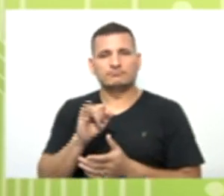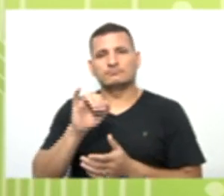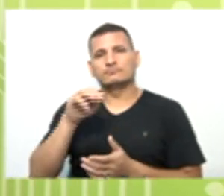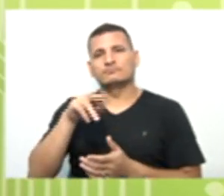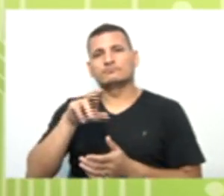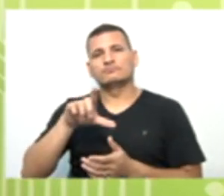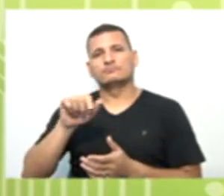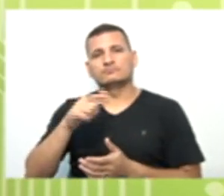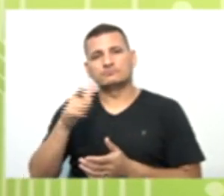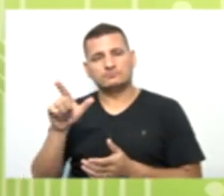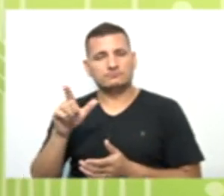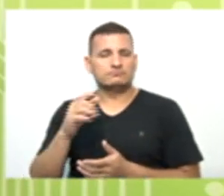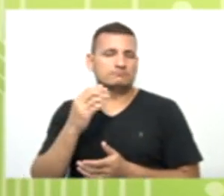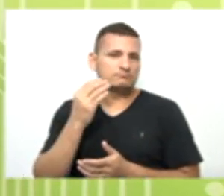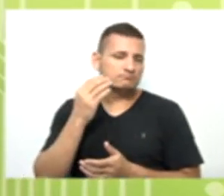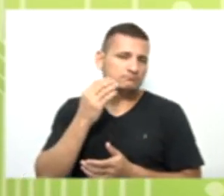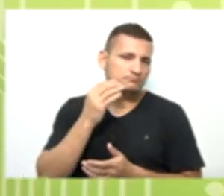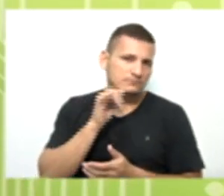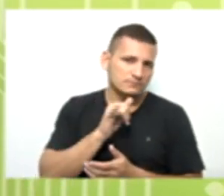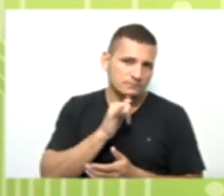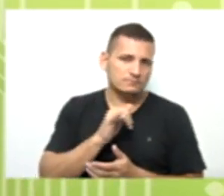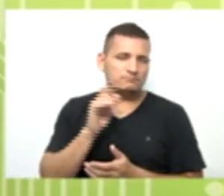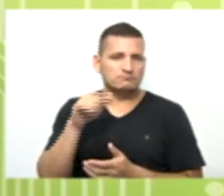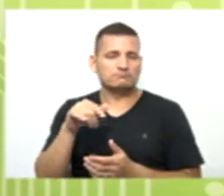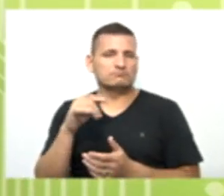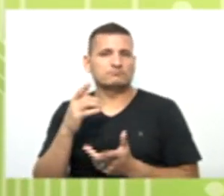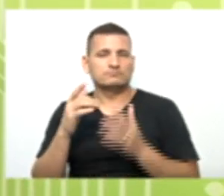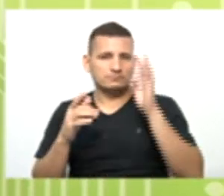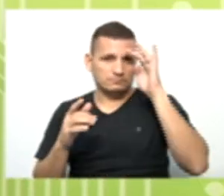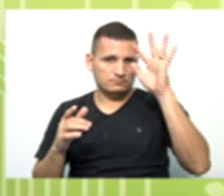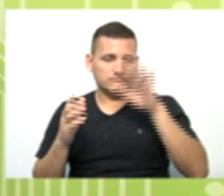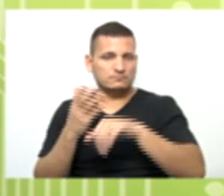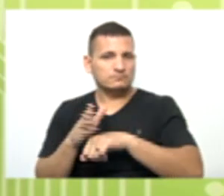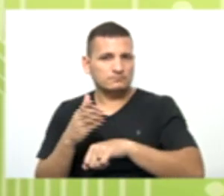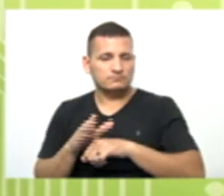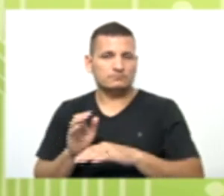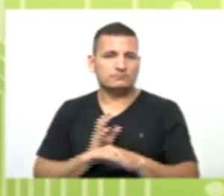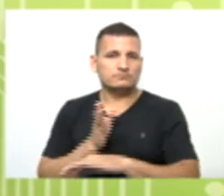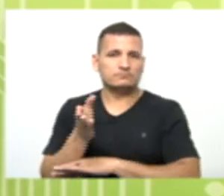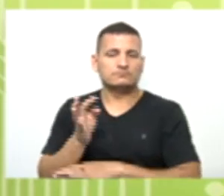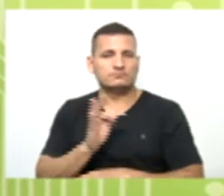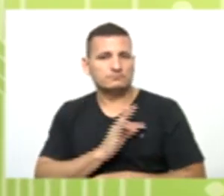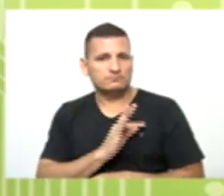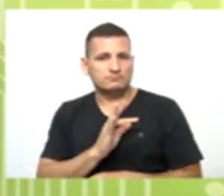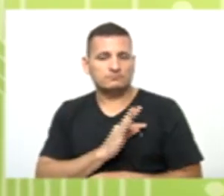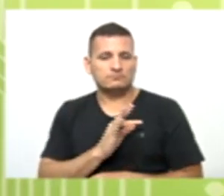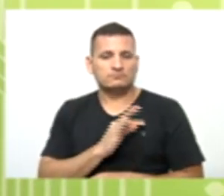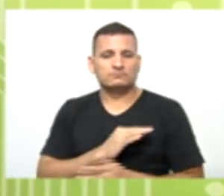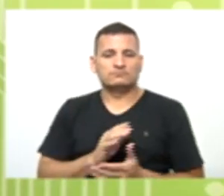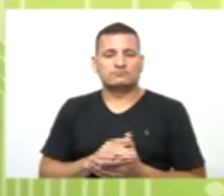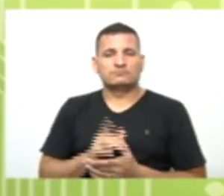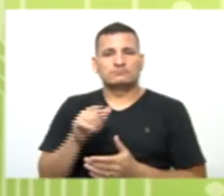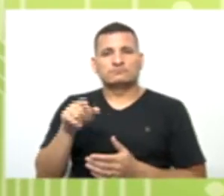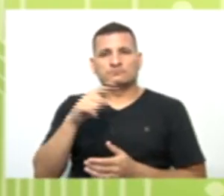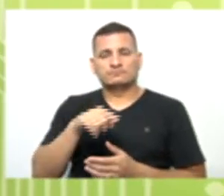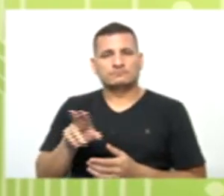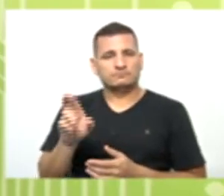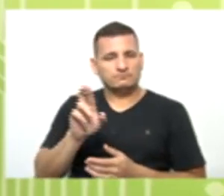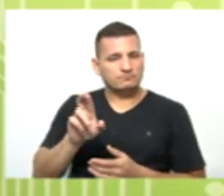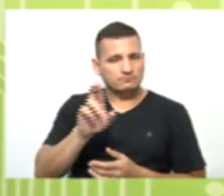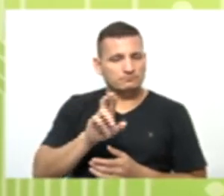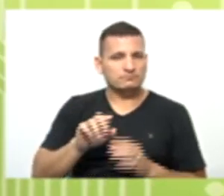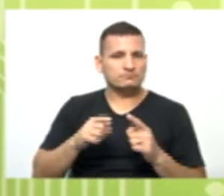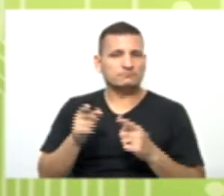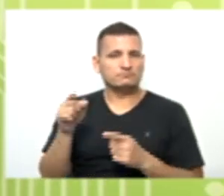um caso de articulação entre teoria e prática, né? A visita técnica é um momento que você vai observar, mas você